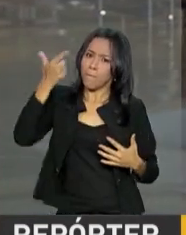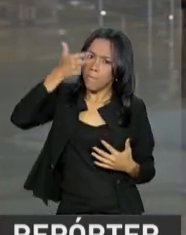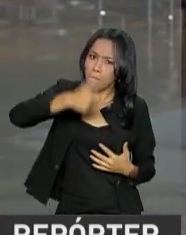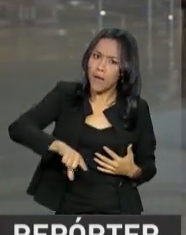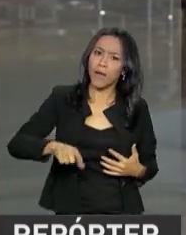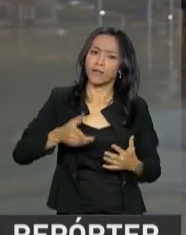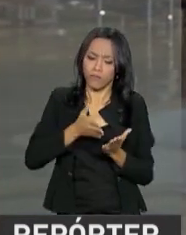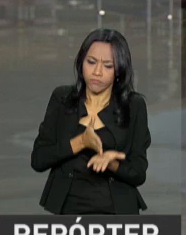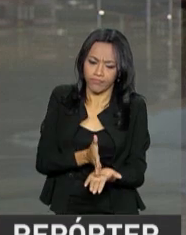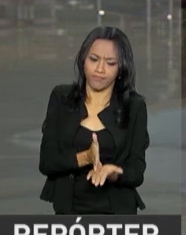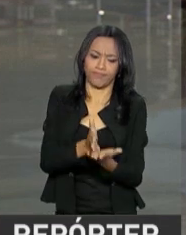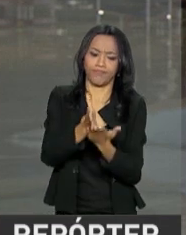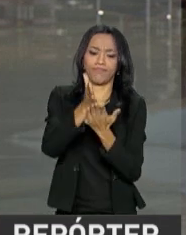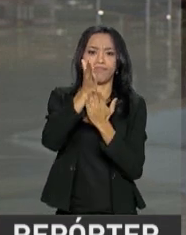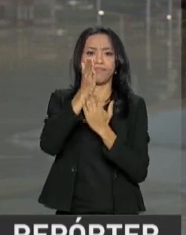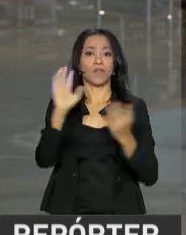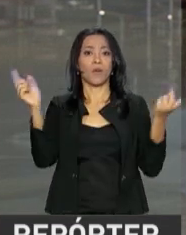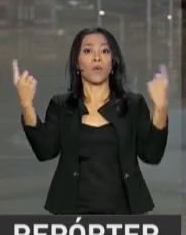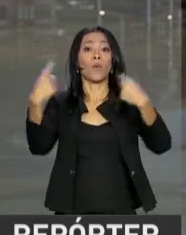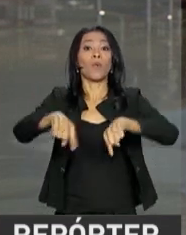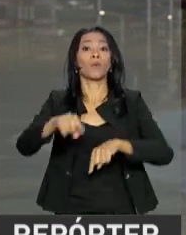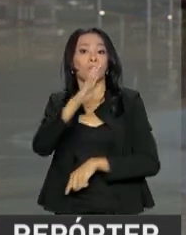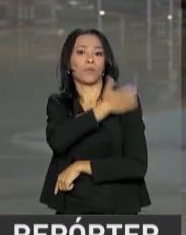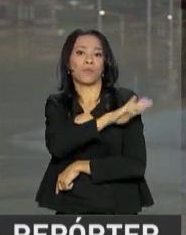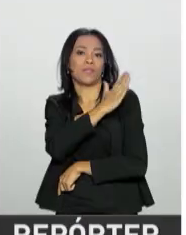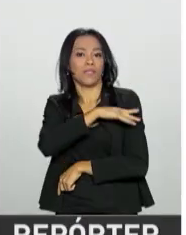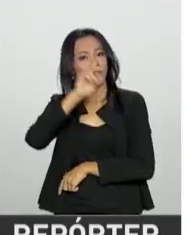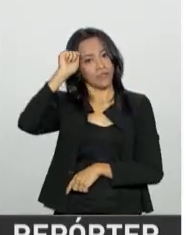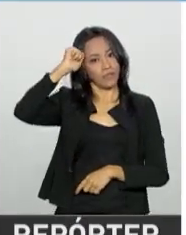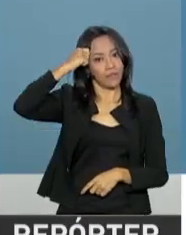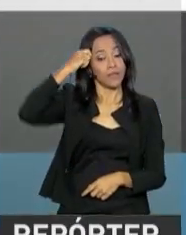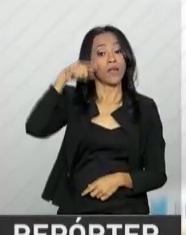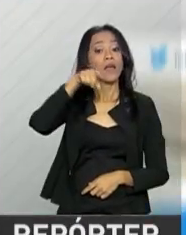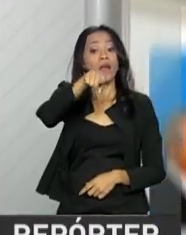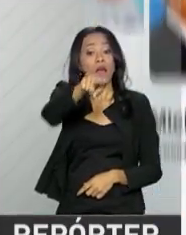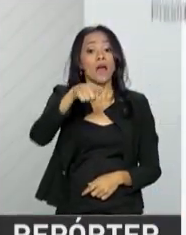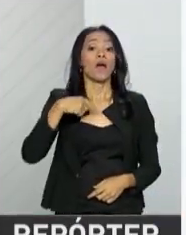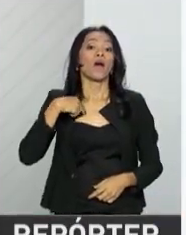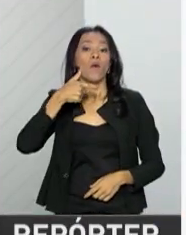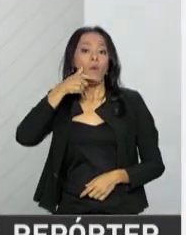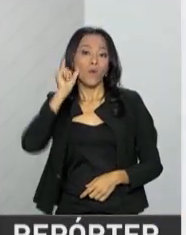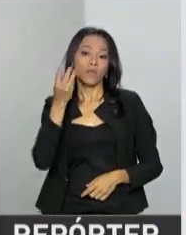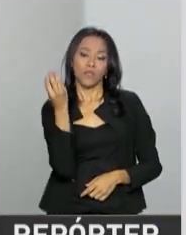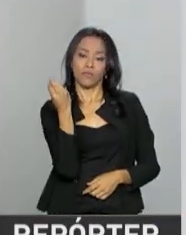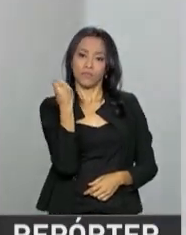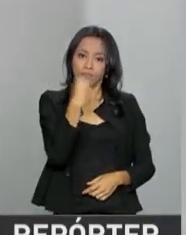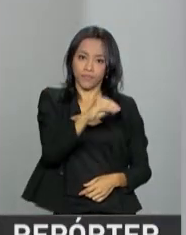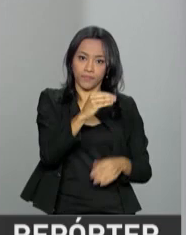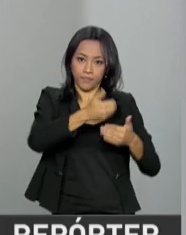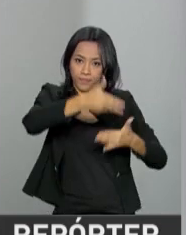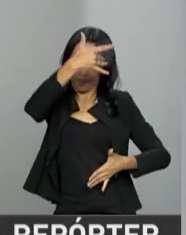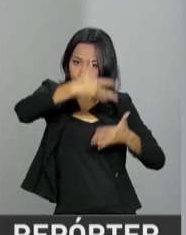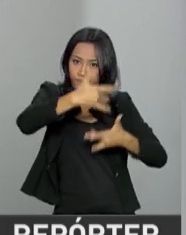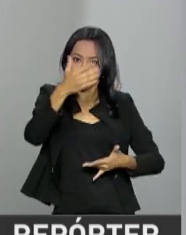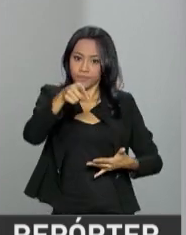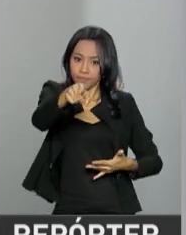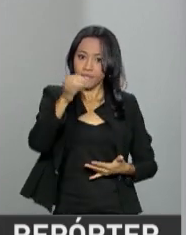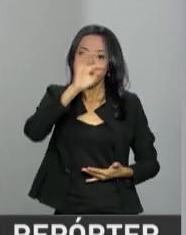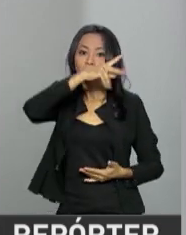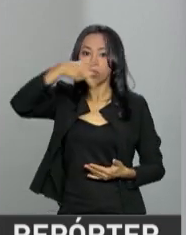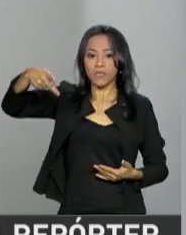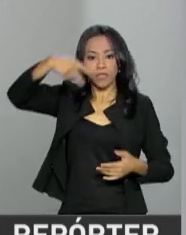racismo com essa frase publicada ontem nas redes sociais o presidente michel temer definiu o